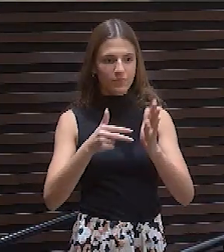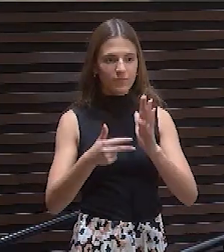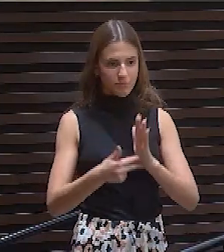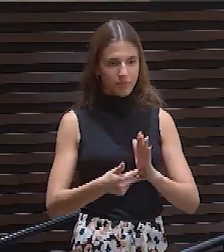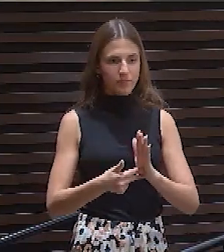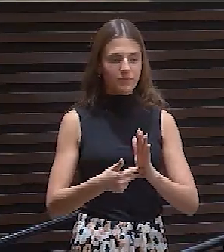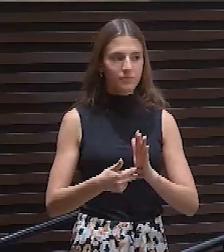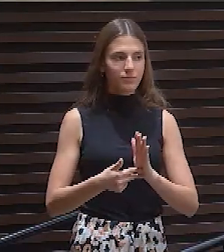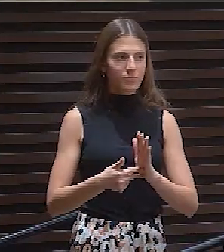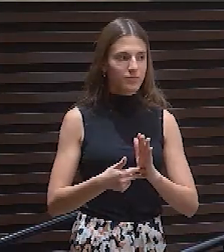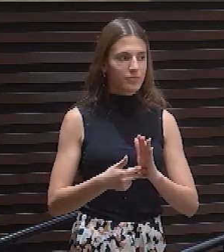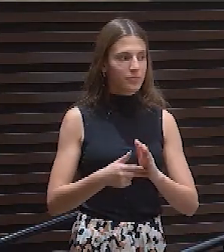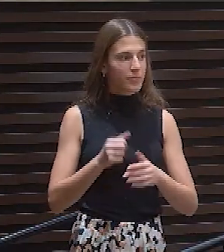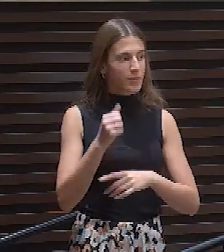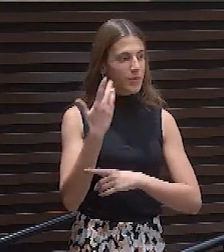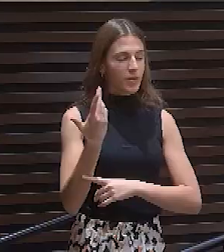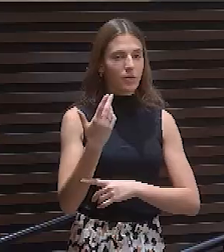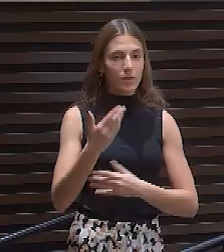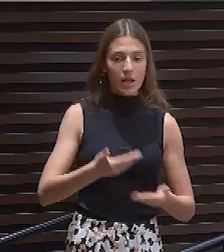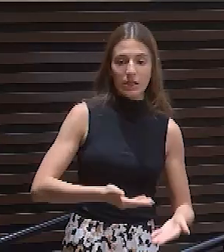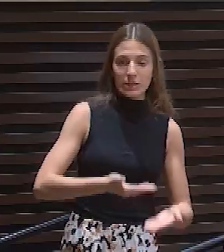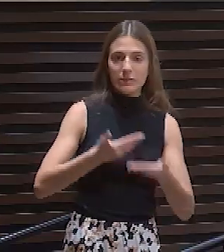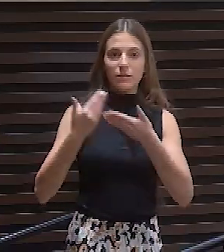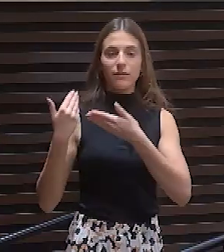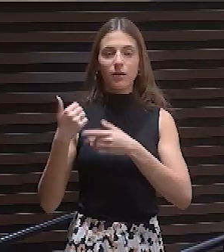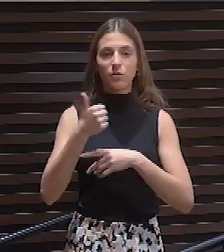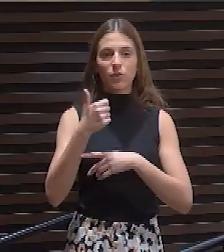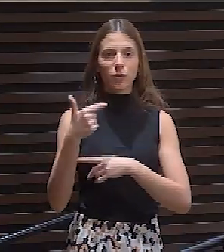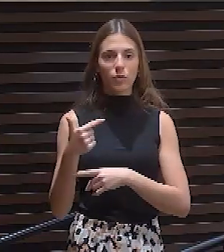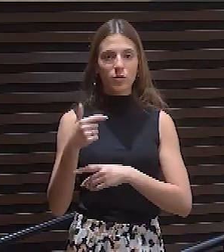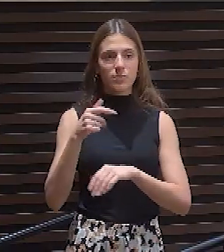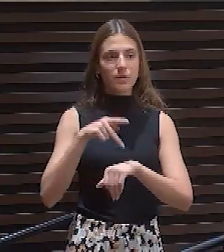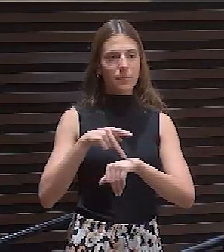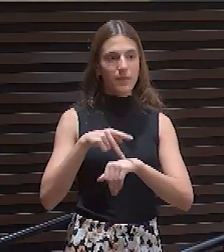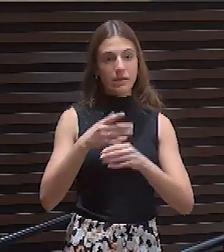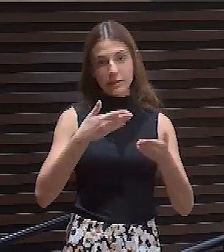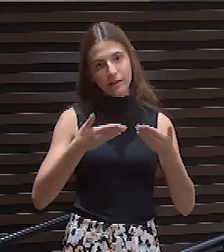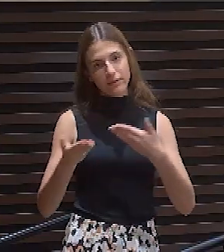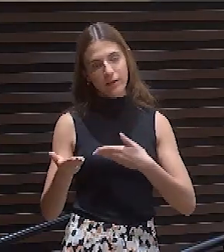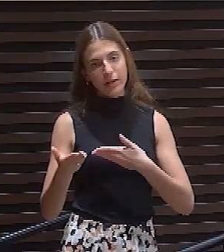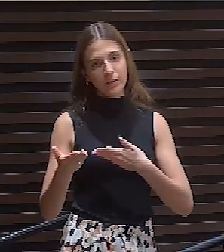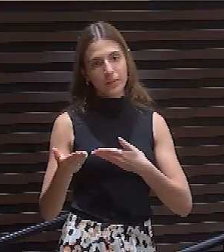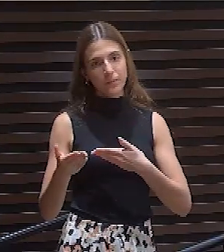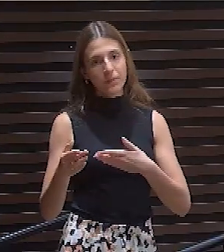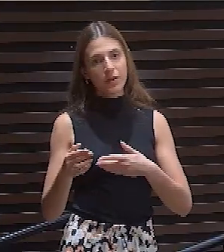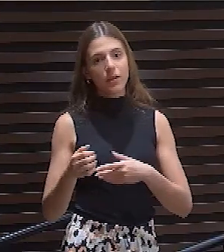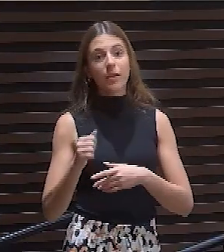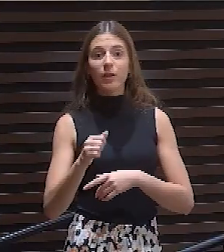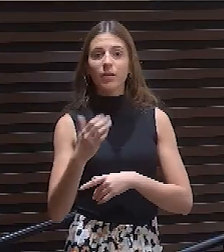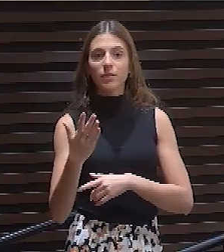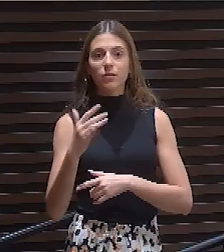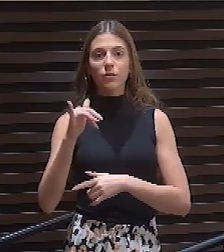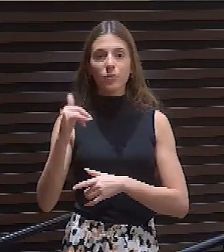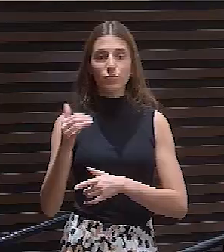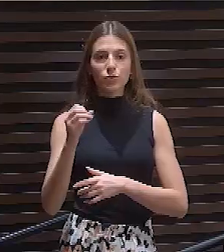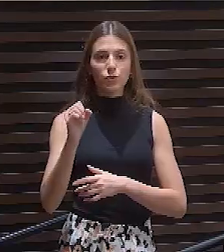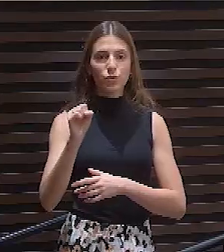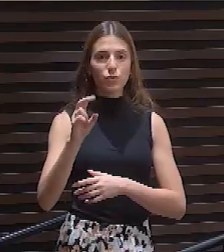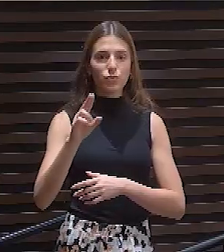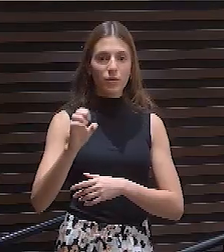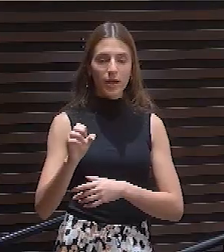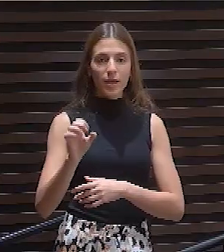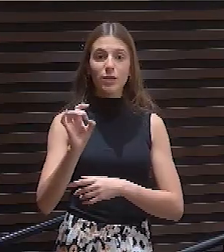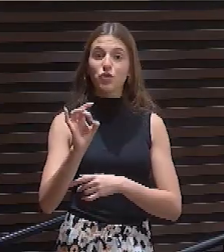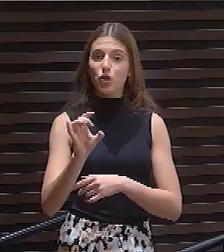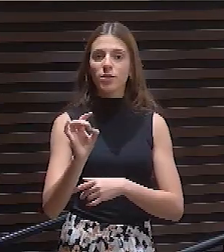Levantaram 12 pedras e levaram para lá. E vem Josué sozinho e